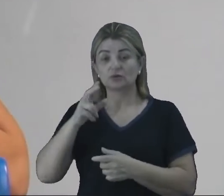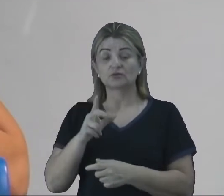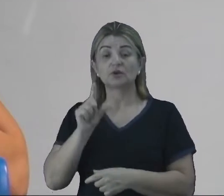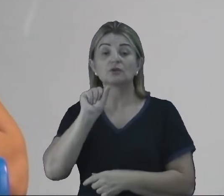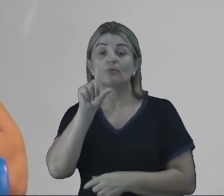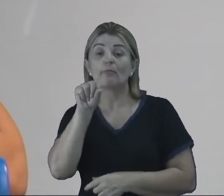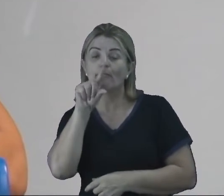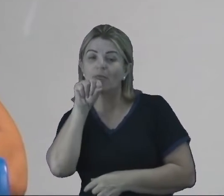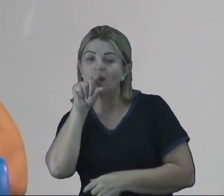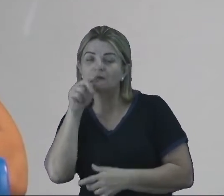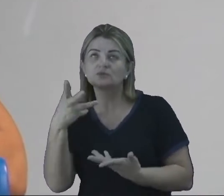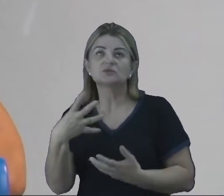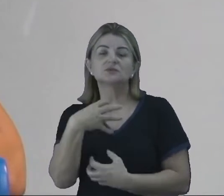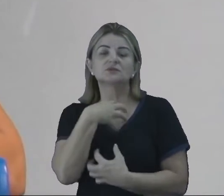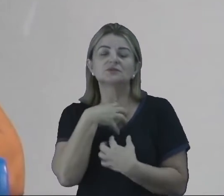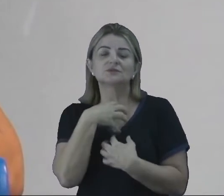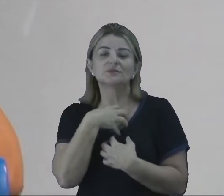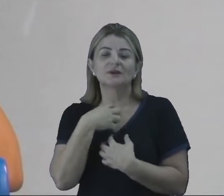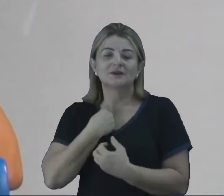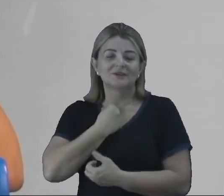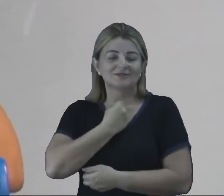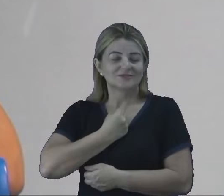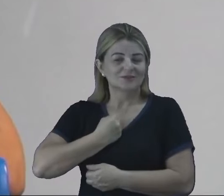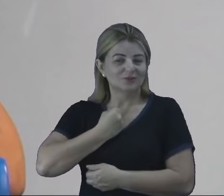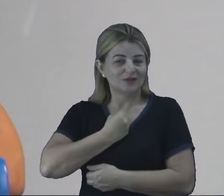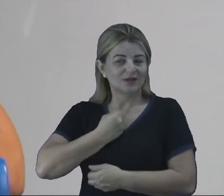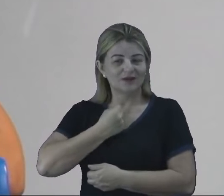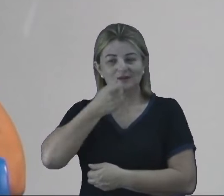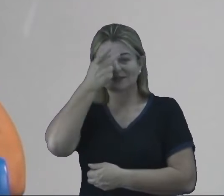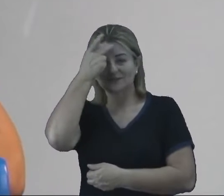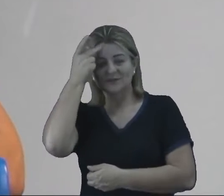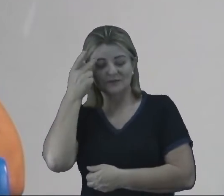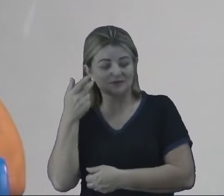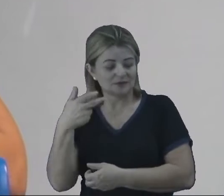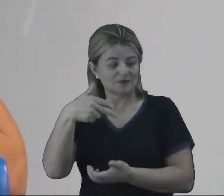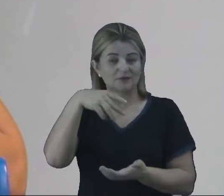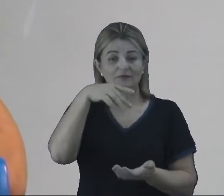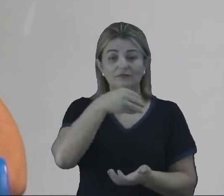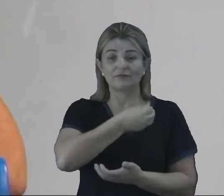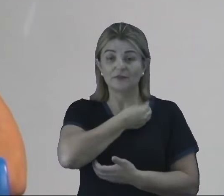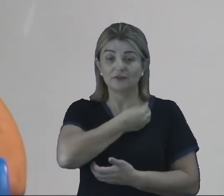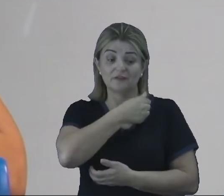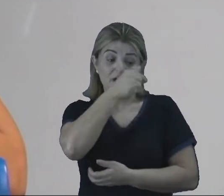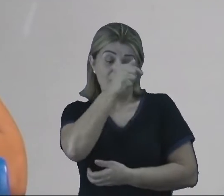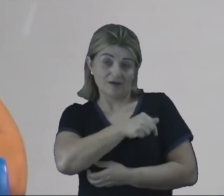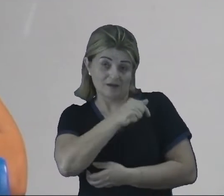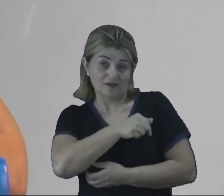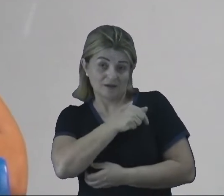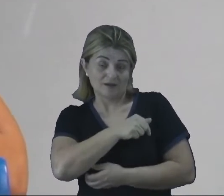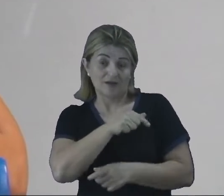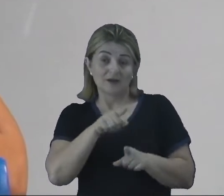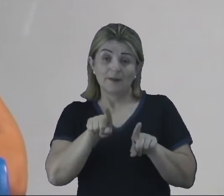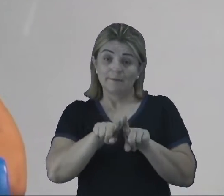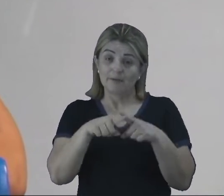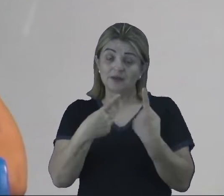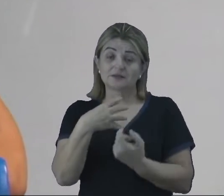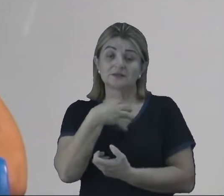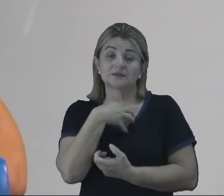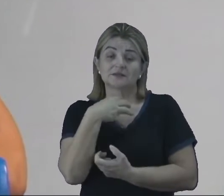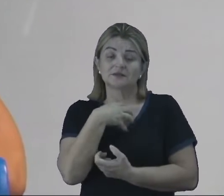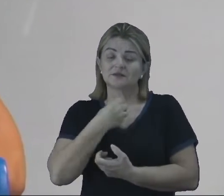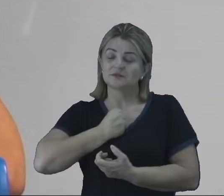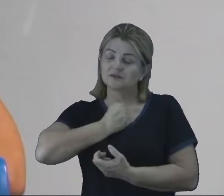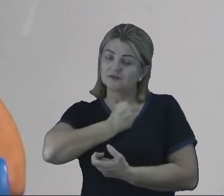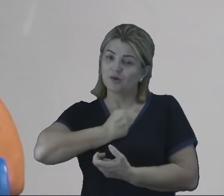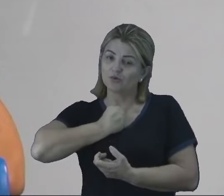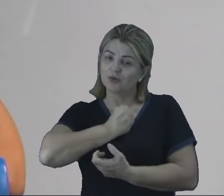nenhum momento você vai perceber o autor falando, escrevendo sobre essa opção da morte ser irreversível,